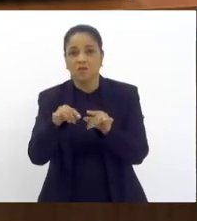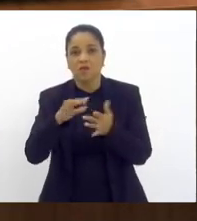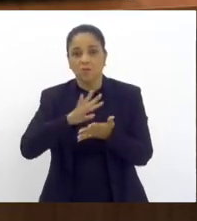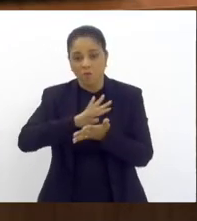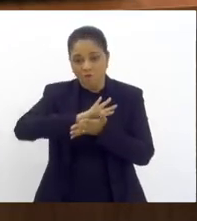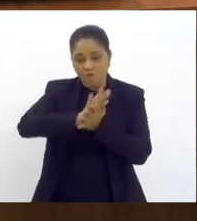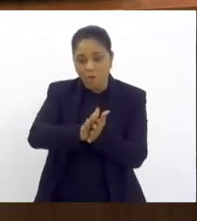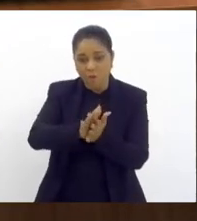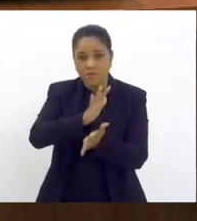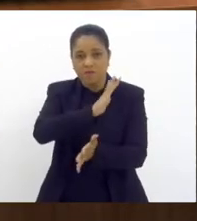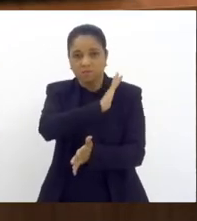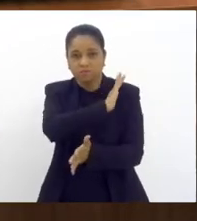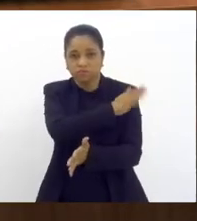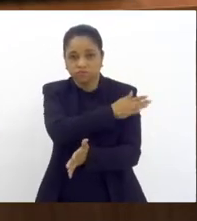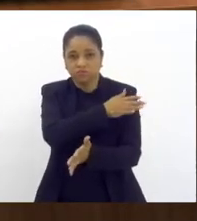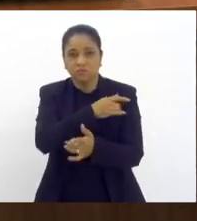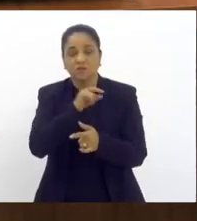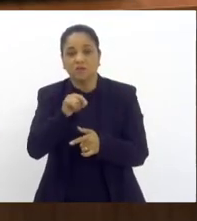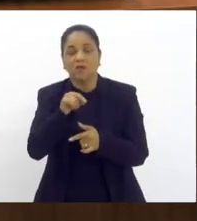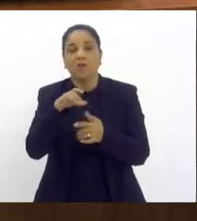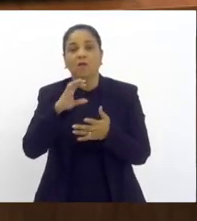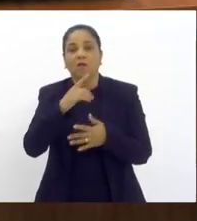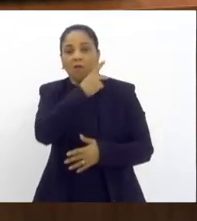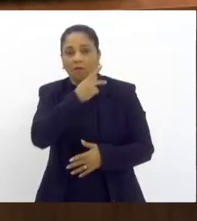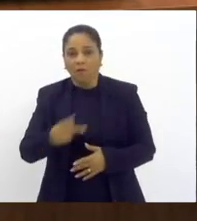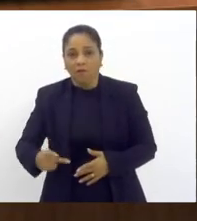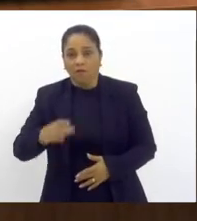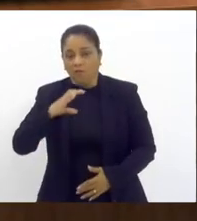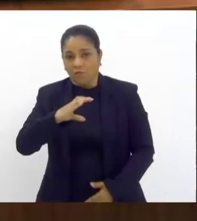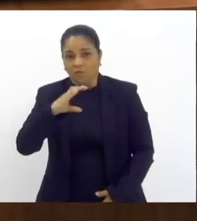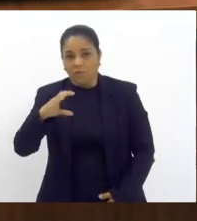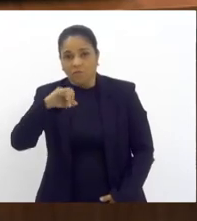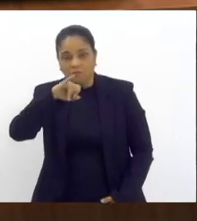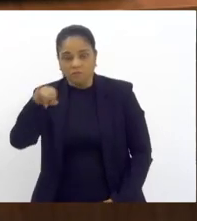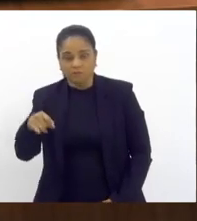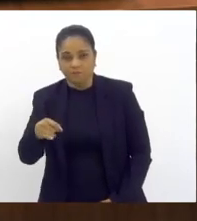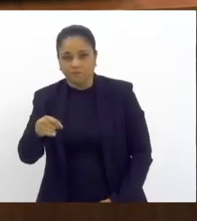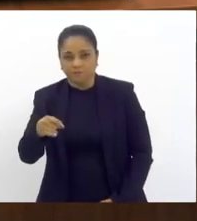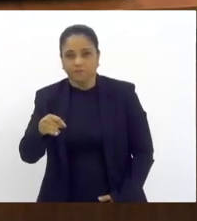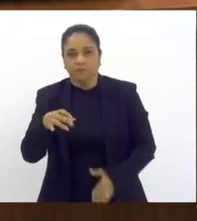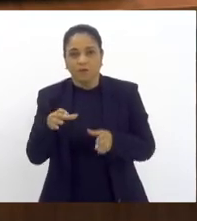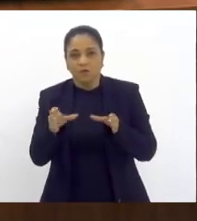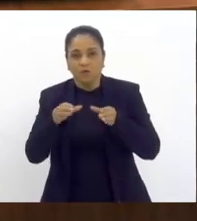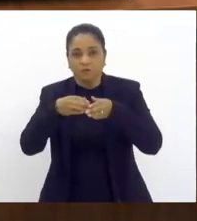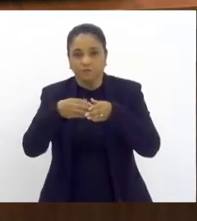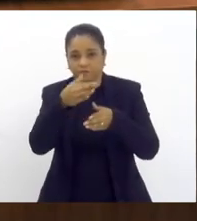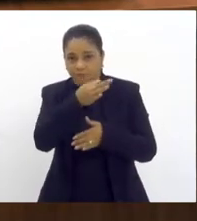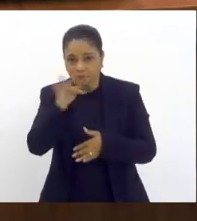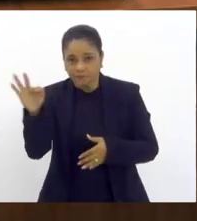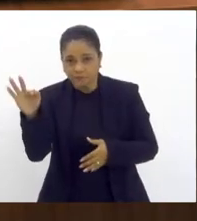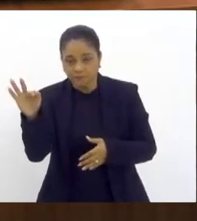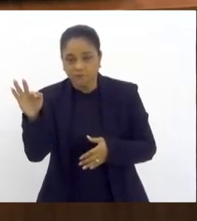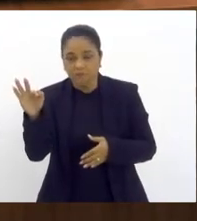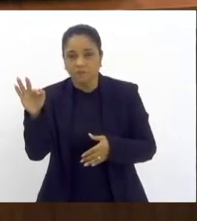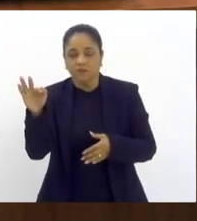homofobia. Quando o presidente da CCJ, a comissão mais importante do Parlamento Federal, como é de qualquer parlamento, municipal,